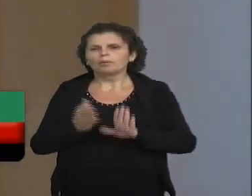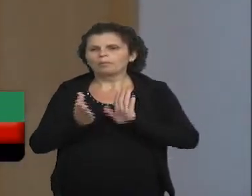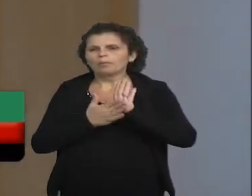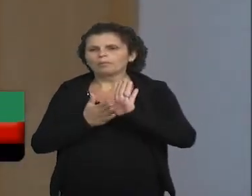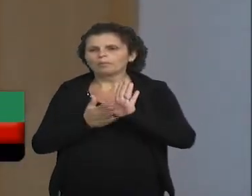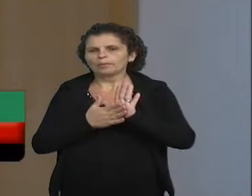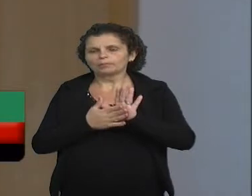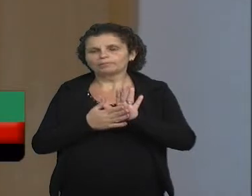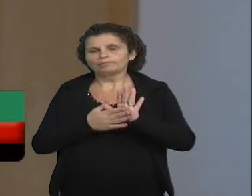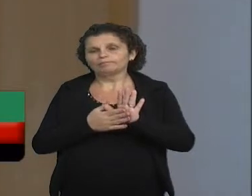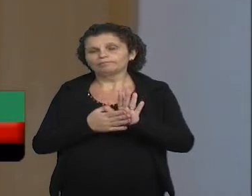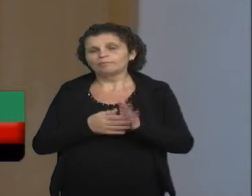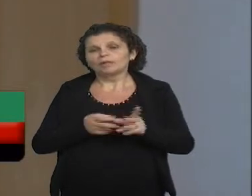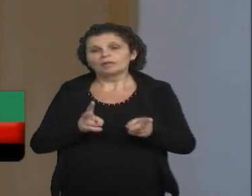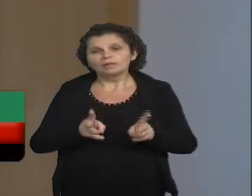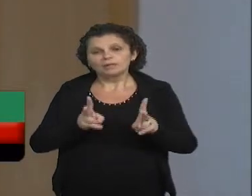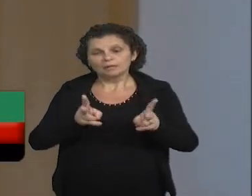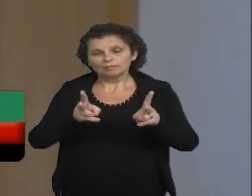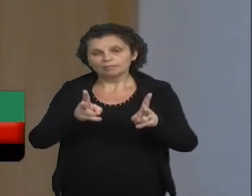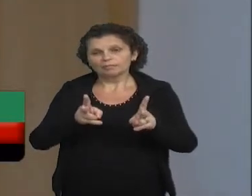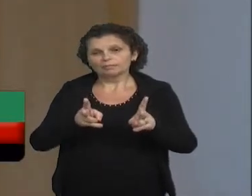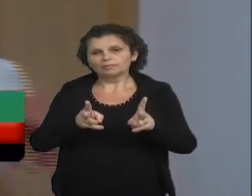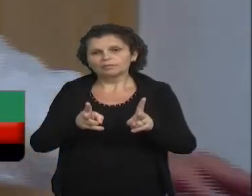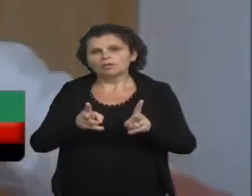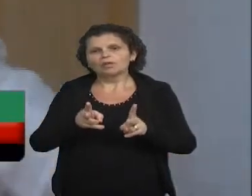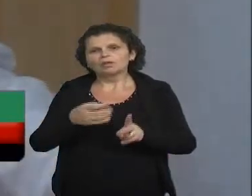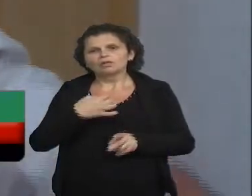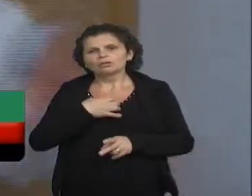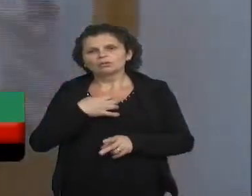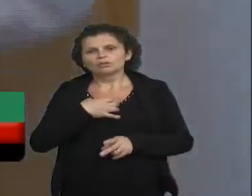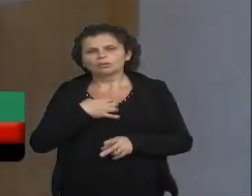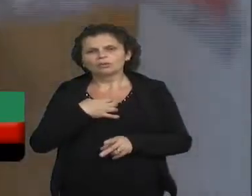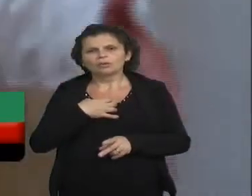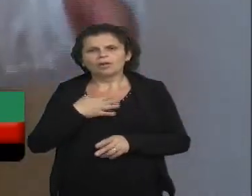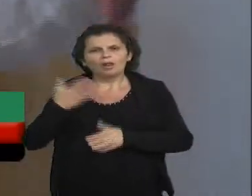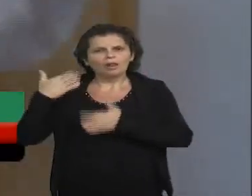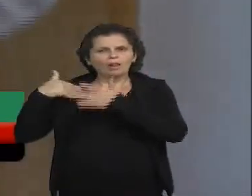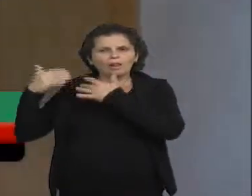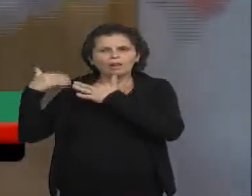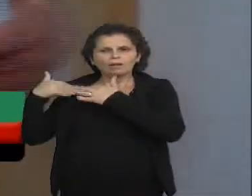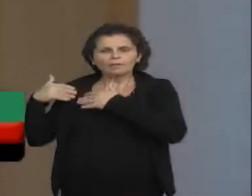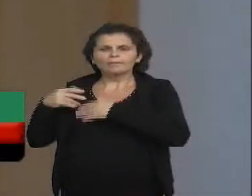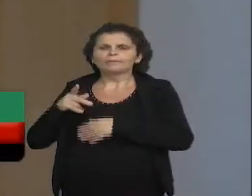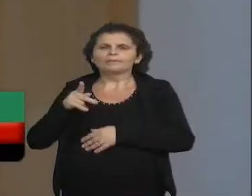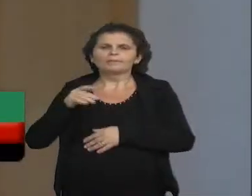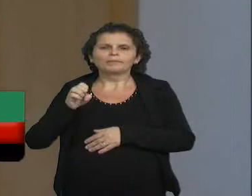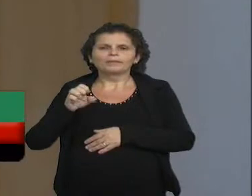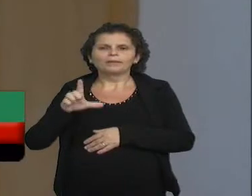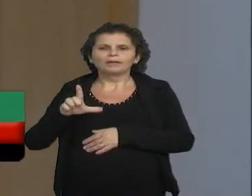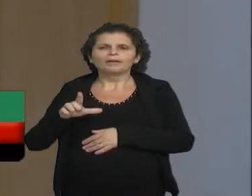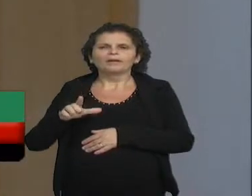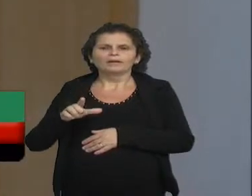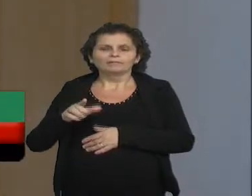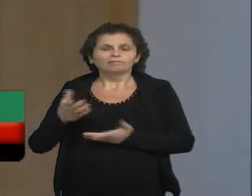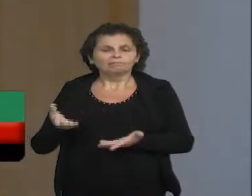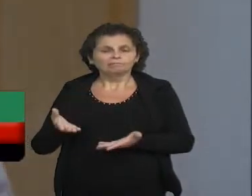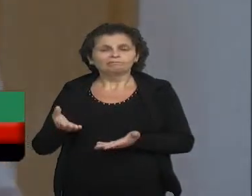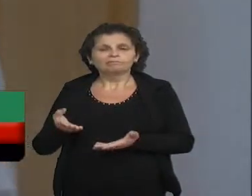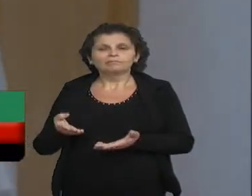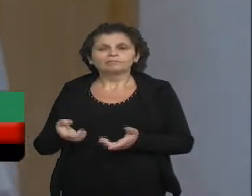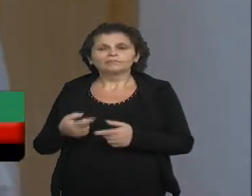da sessão. Sempre foi assim, sempre foi dessa forma lá atrás, né, Pelé? Sempre teve